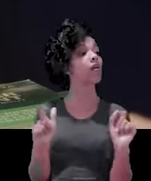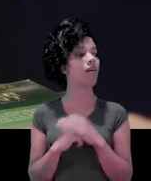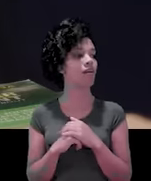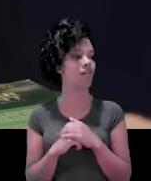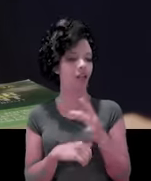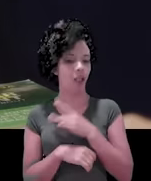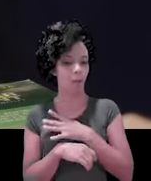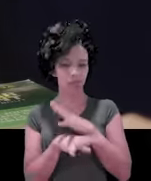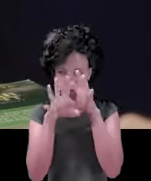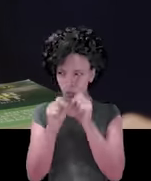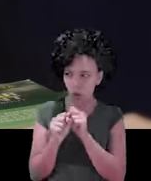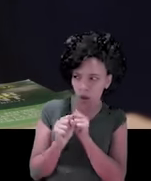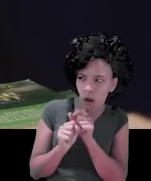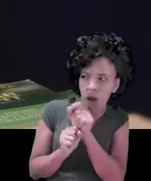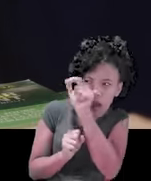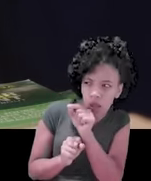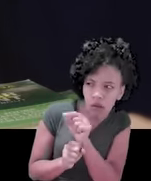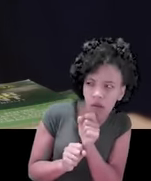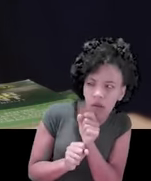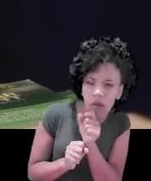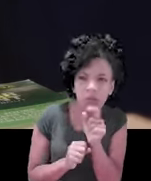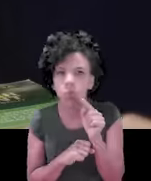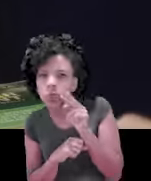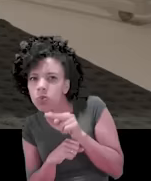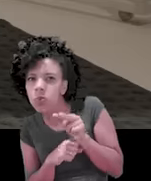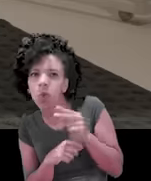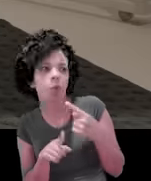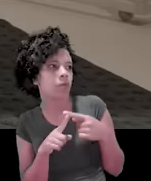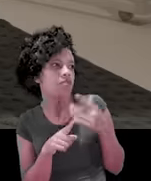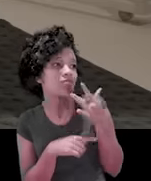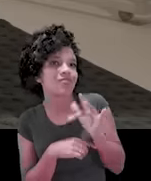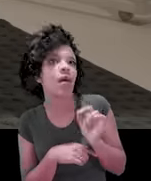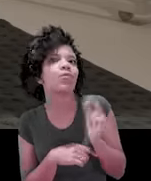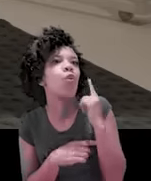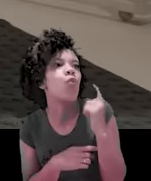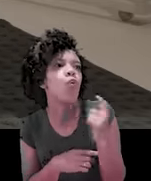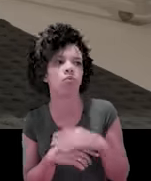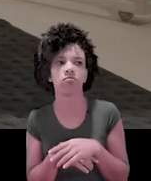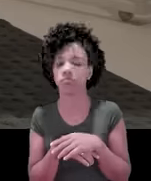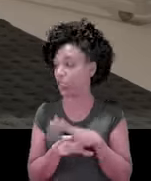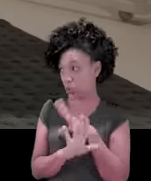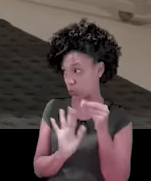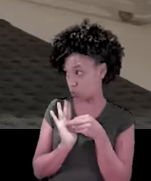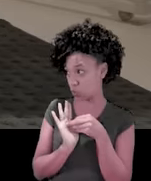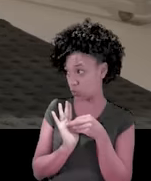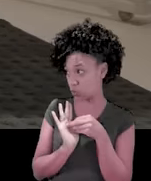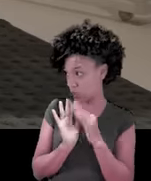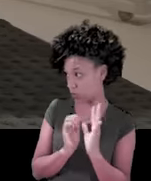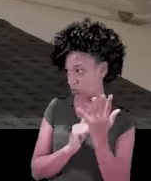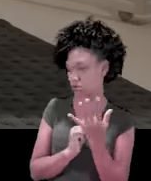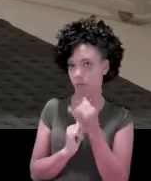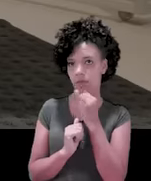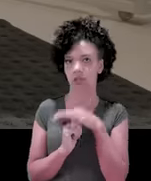é o medo do desconhecido que você não sabe o que que é o som e isso serve para absolutamente tudo na tua vida